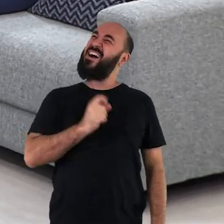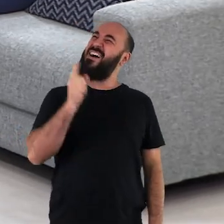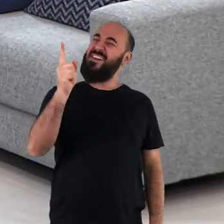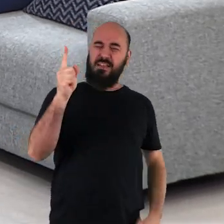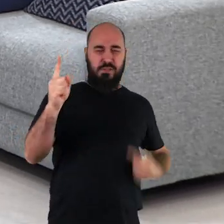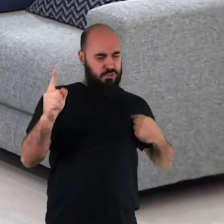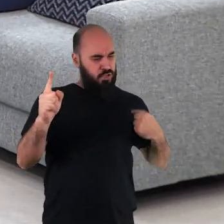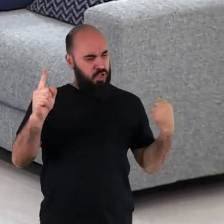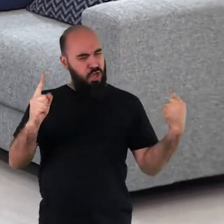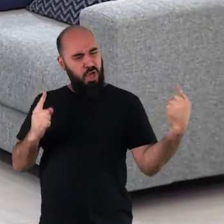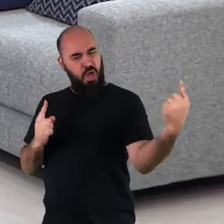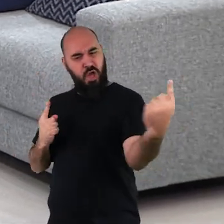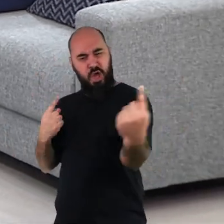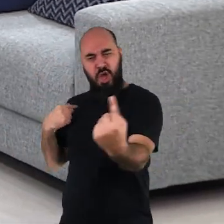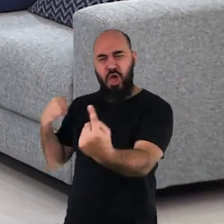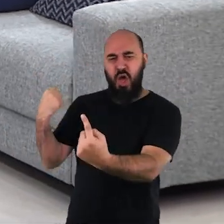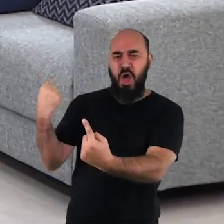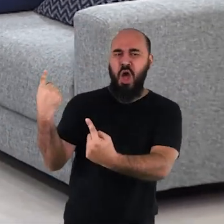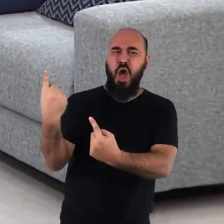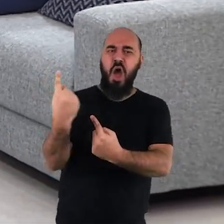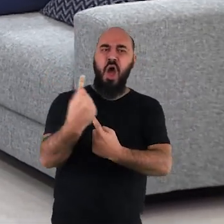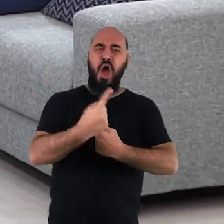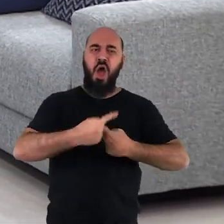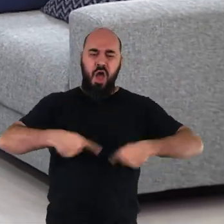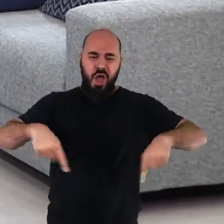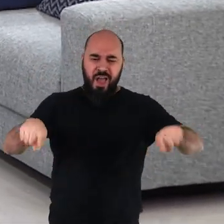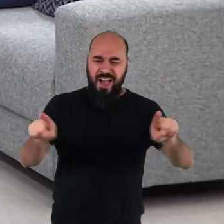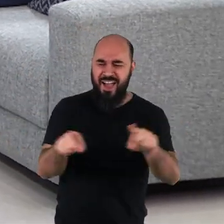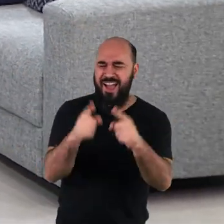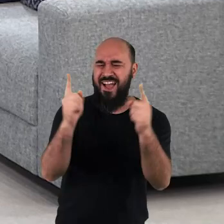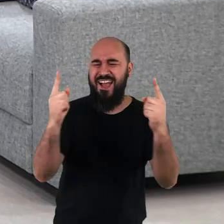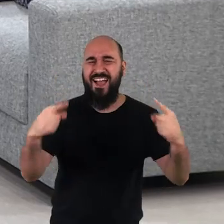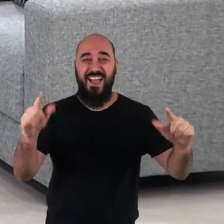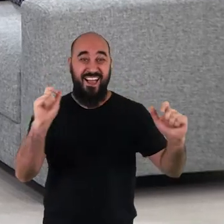teu louvor. Voz em teu